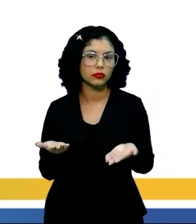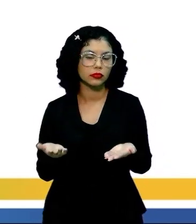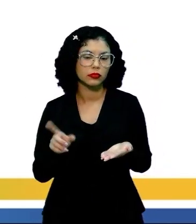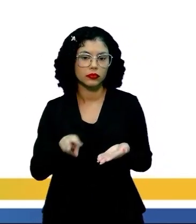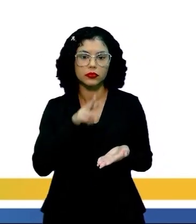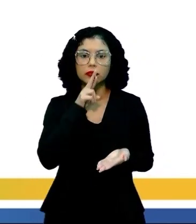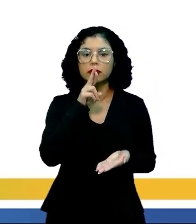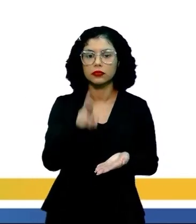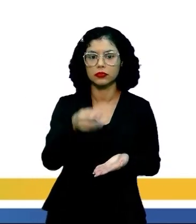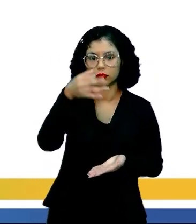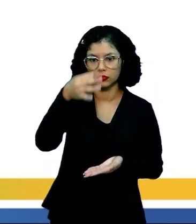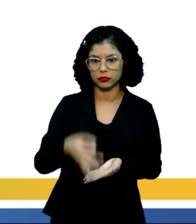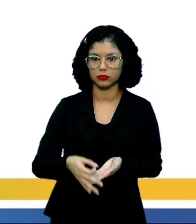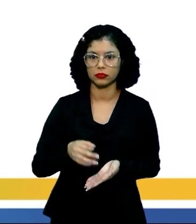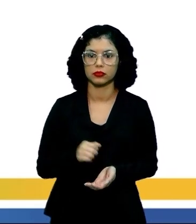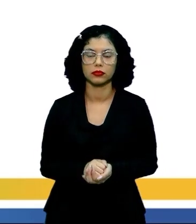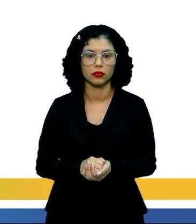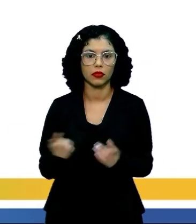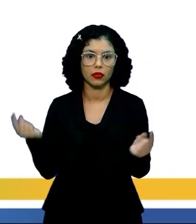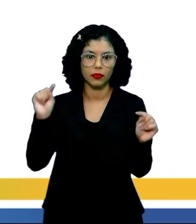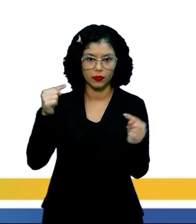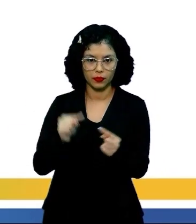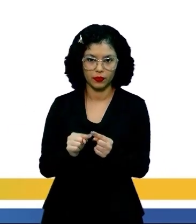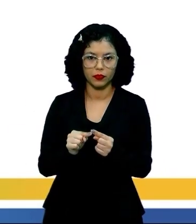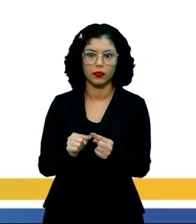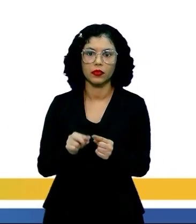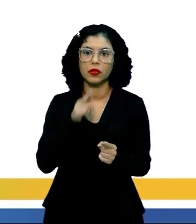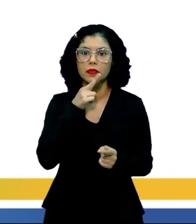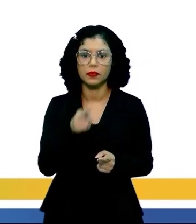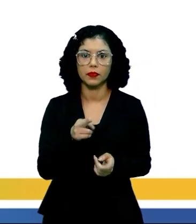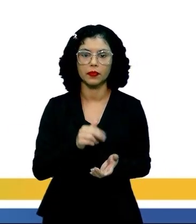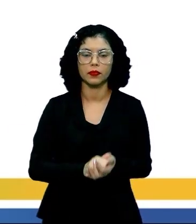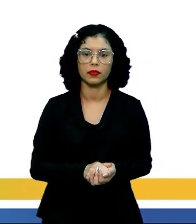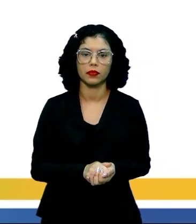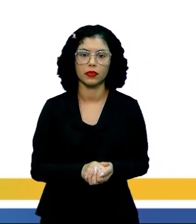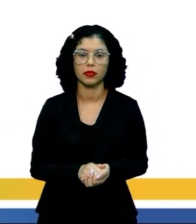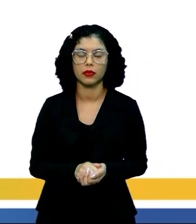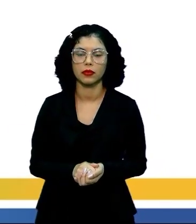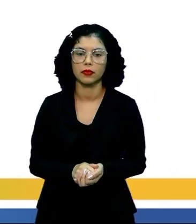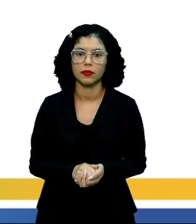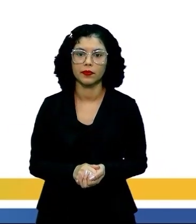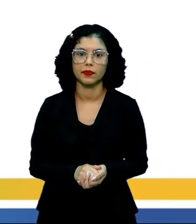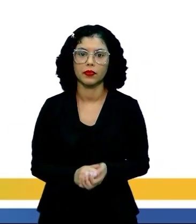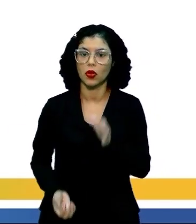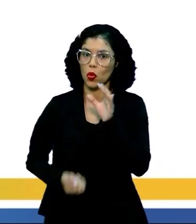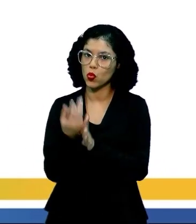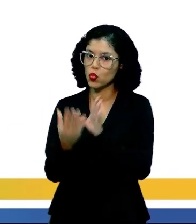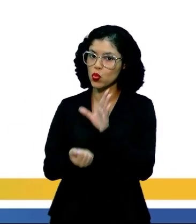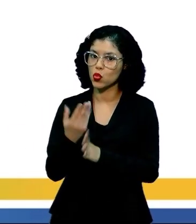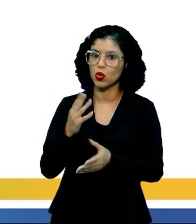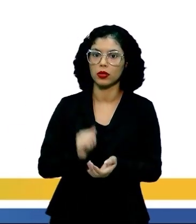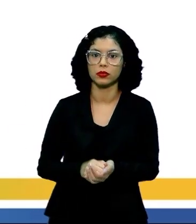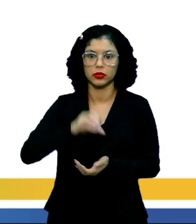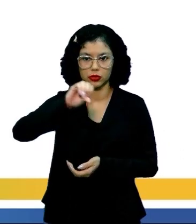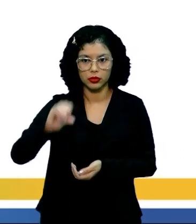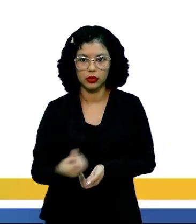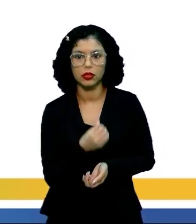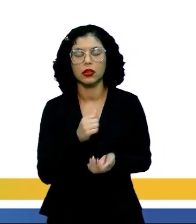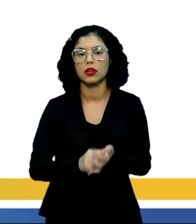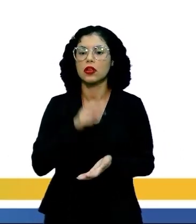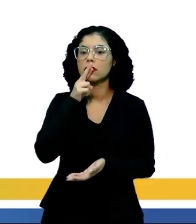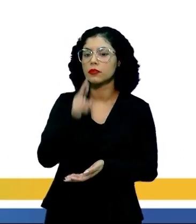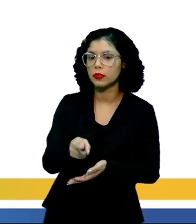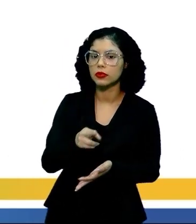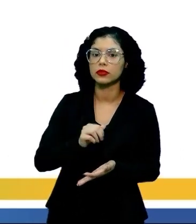os resultados que vai chegar próximo àquilo que a gente calculou, tá? Como a produção é de 6.000 bombons,